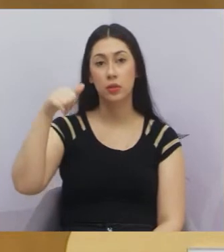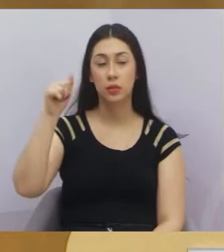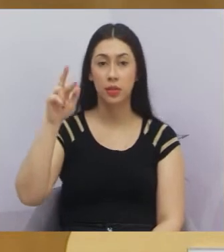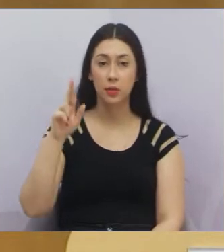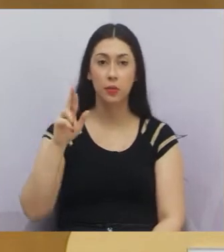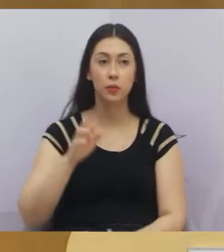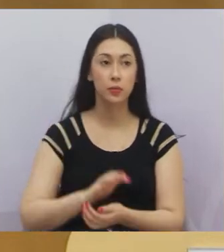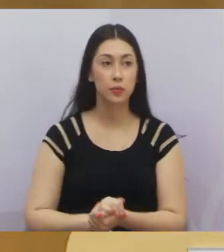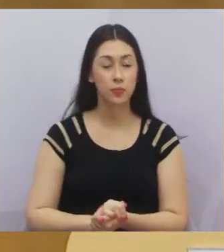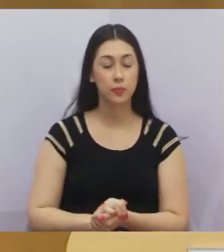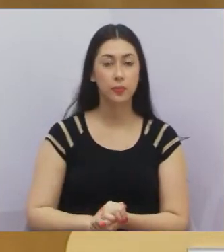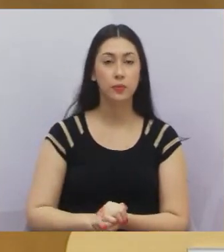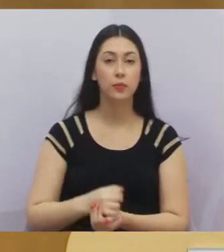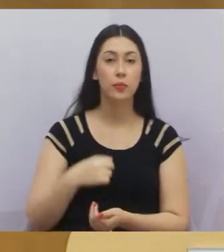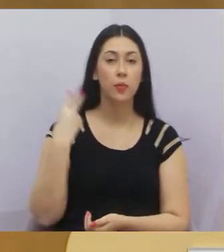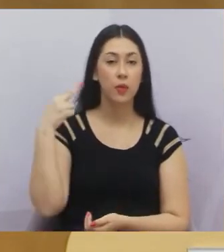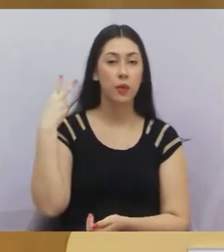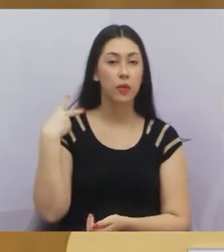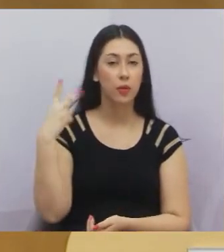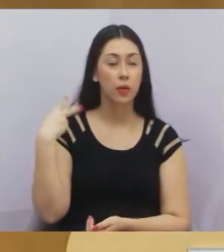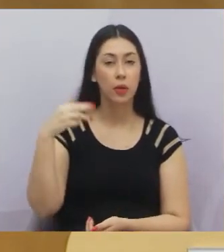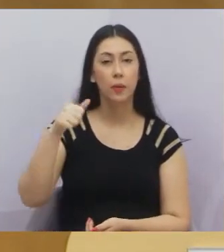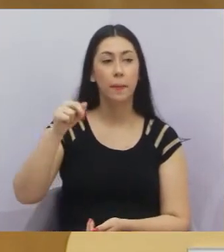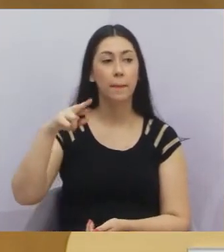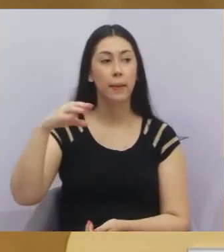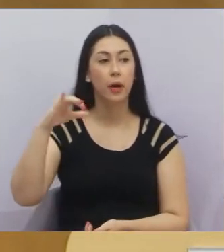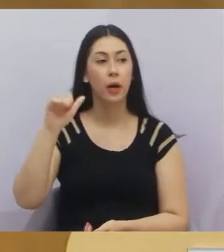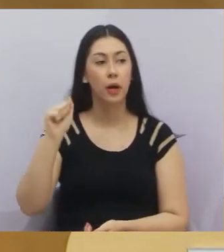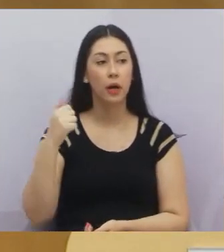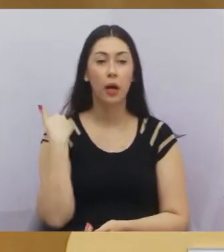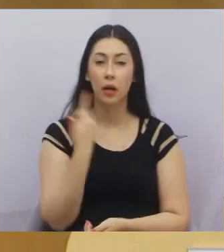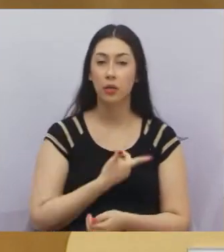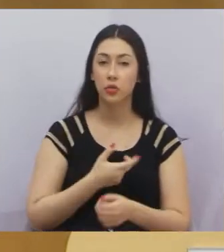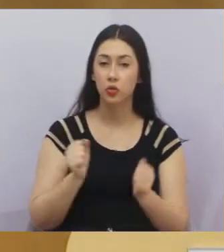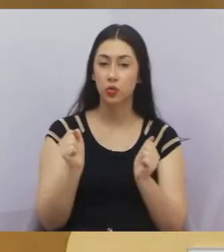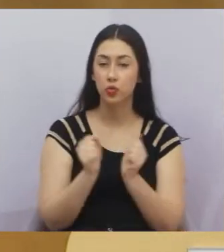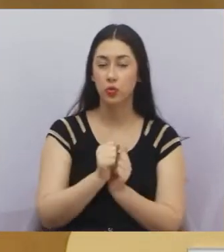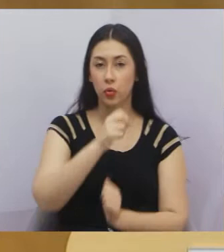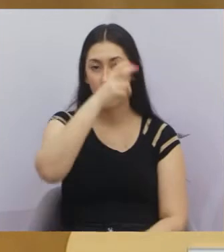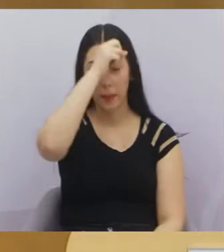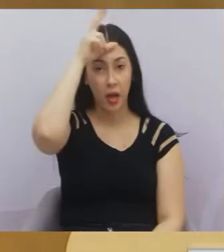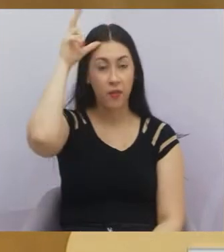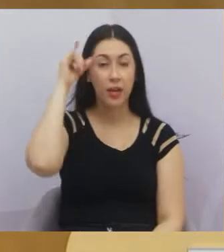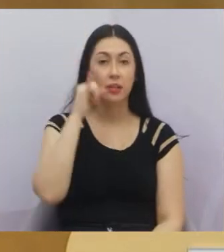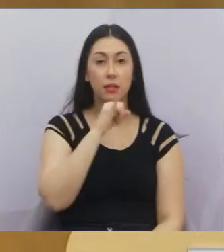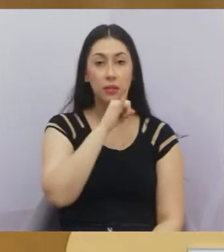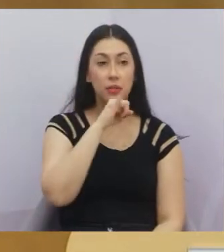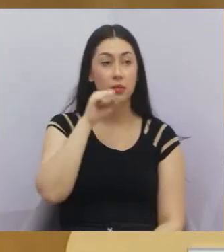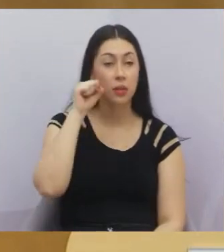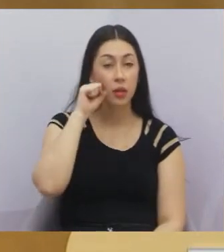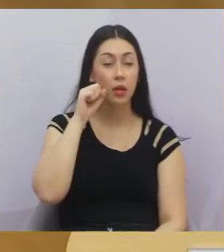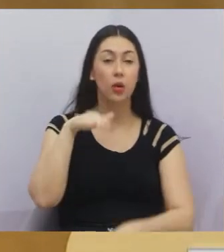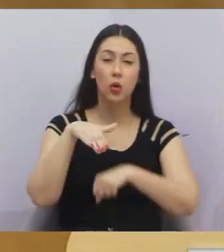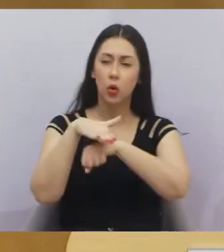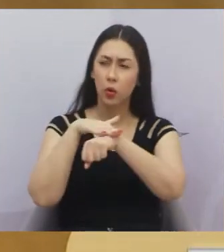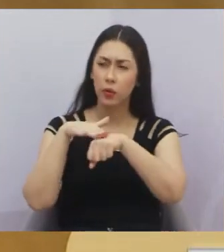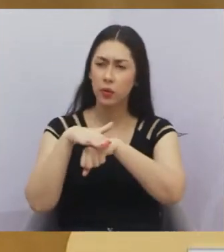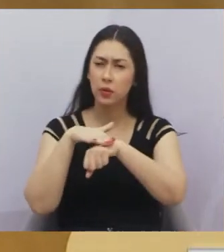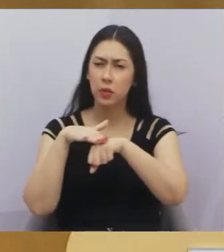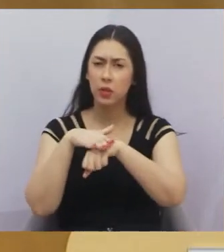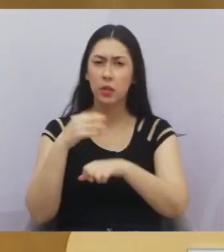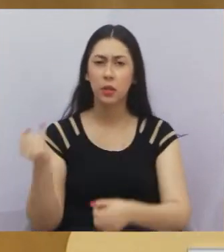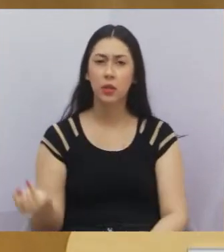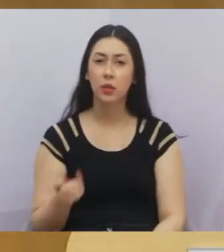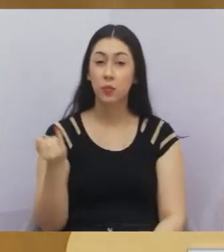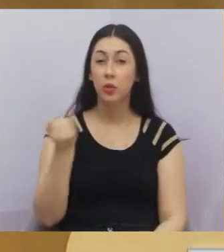vereadora Márcia, a gente sentou com o prefeito Isaías, conversando com ele, falando da importância desse